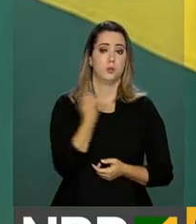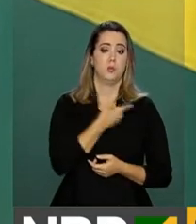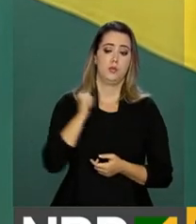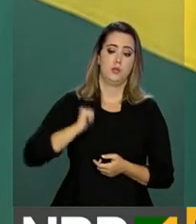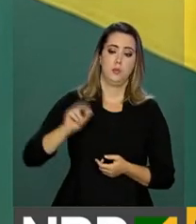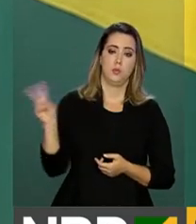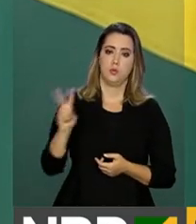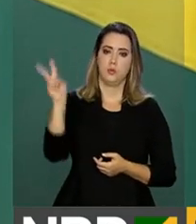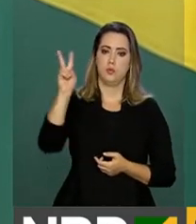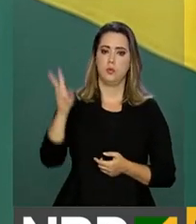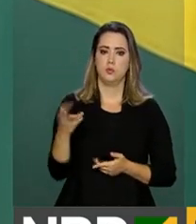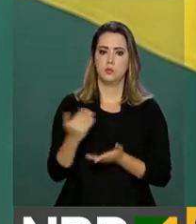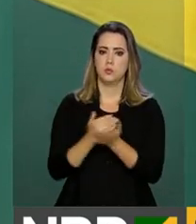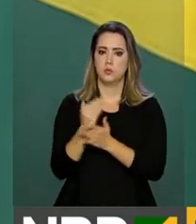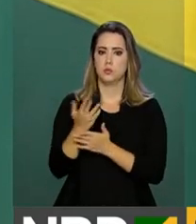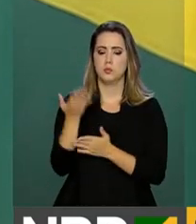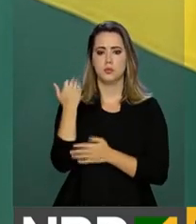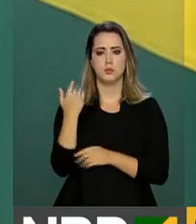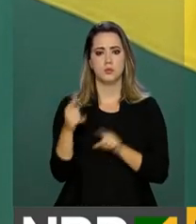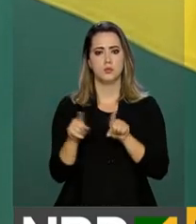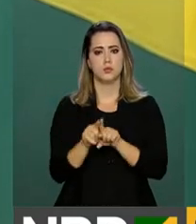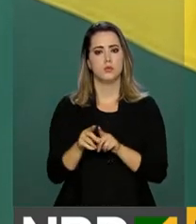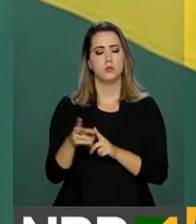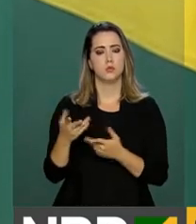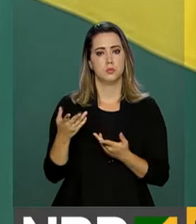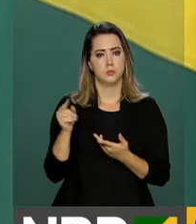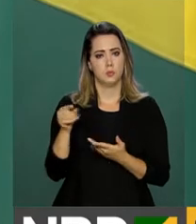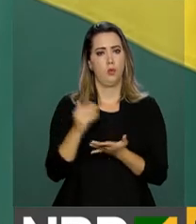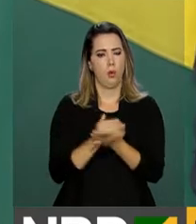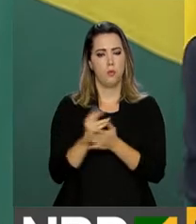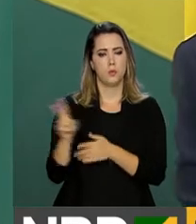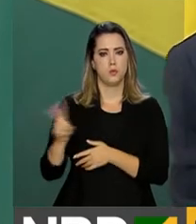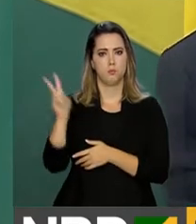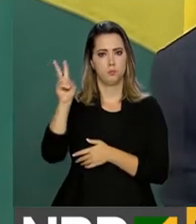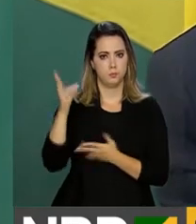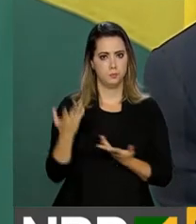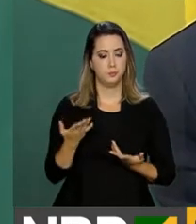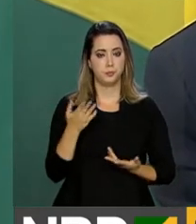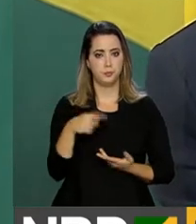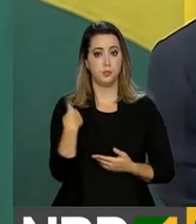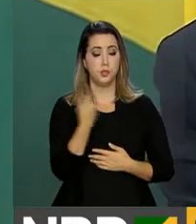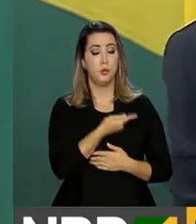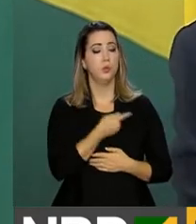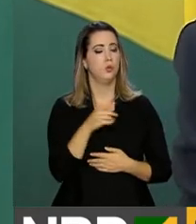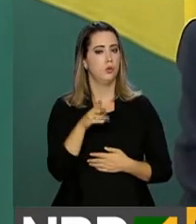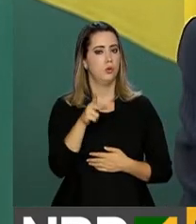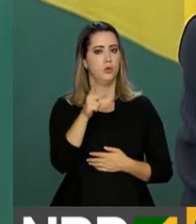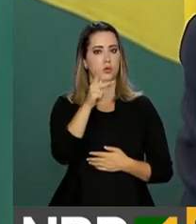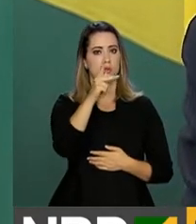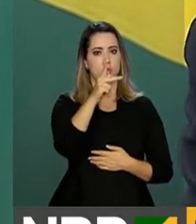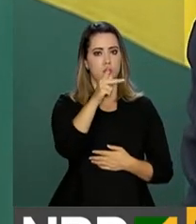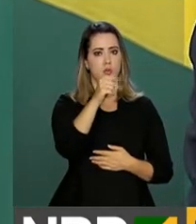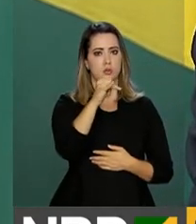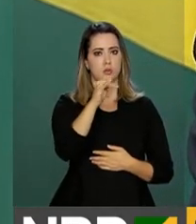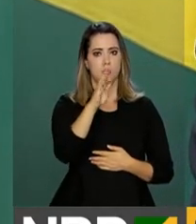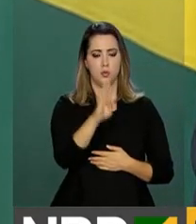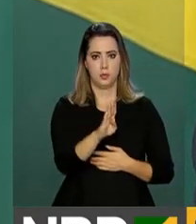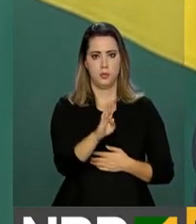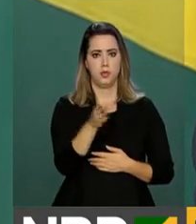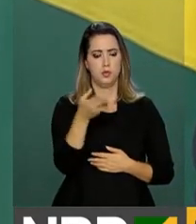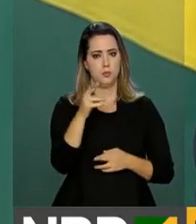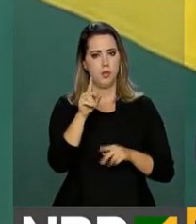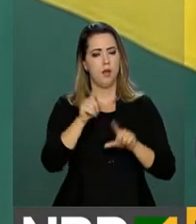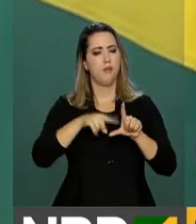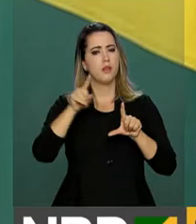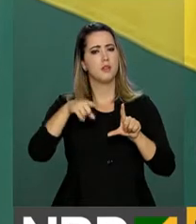índice na aludida bolsa de valores o nosso pib cuja variação em 2016